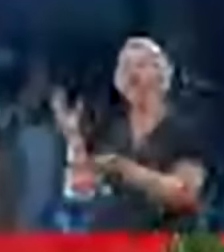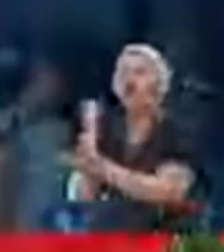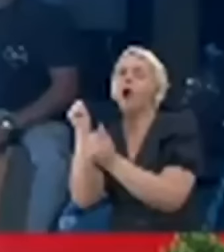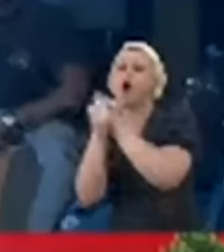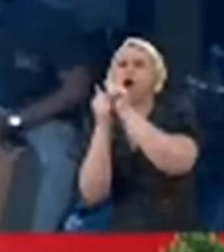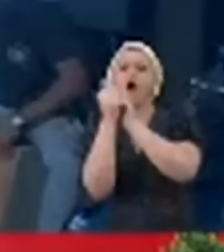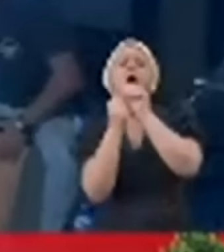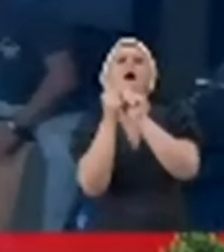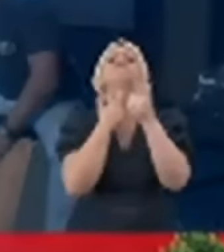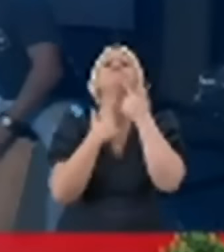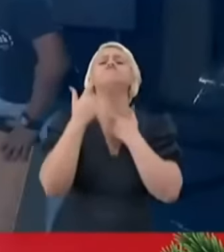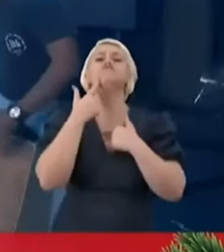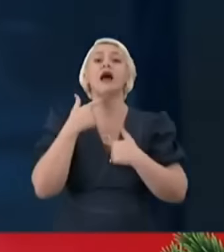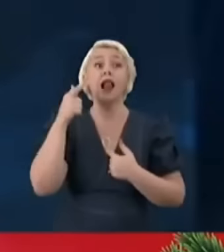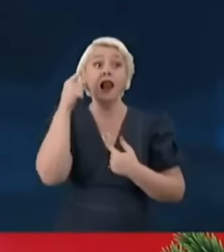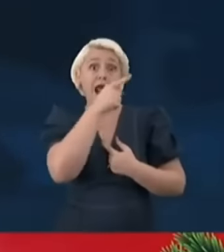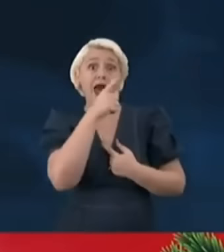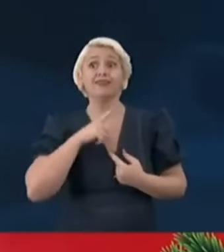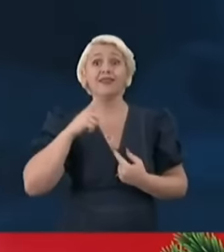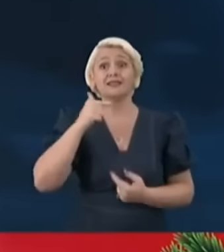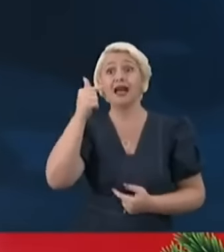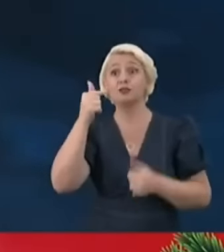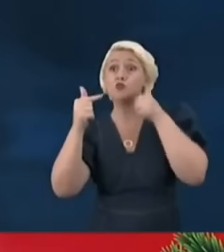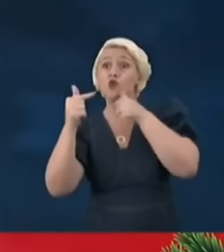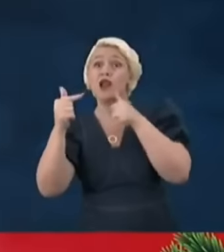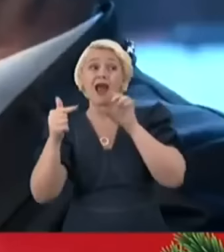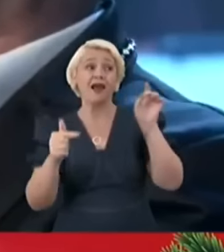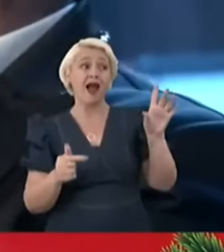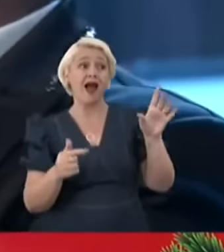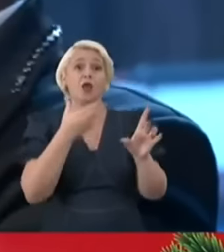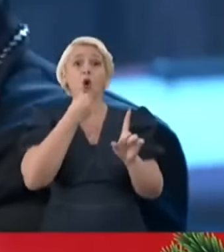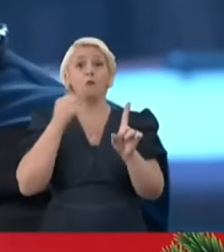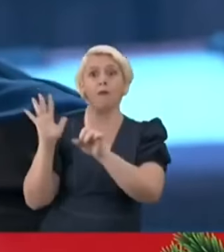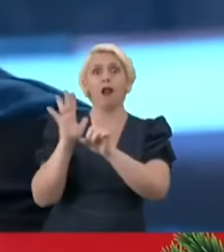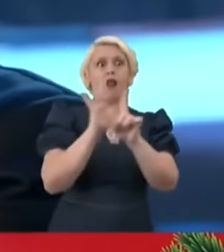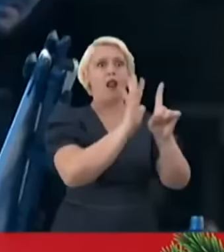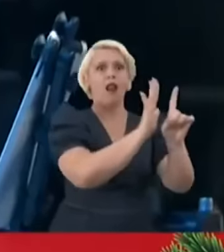fome. Pra ninguém se mete, lá vai ter sede pra cada